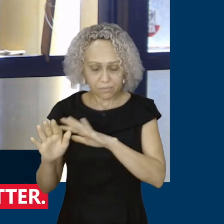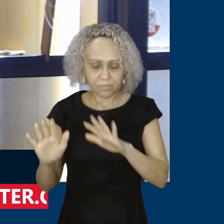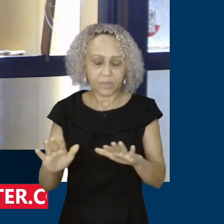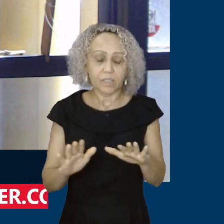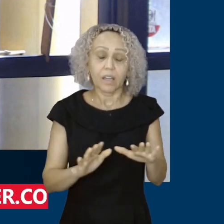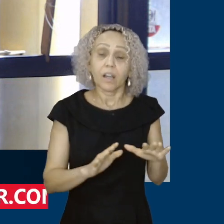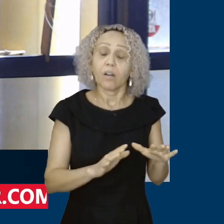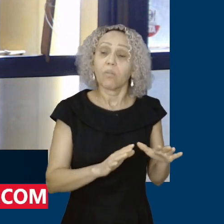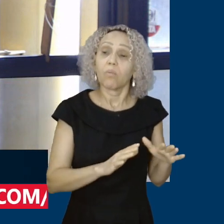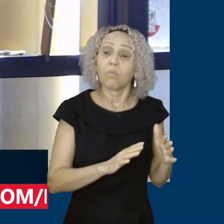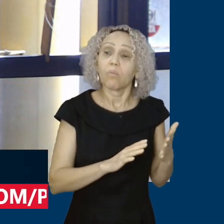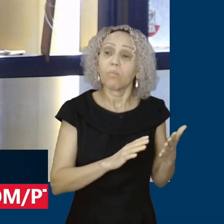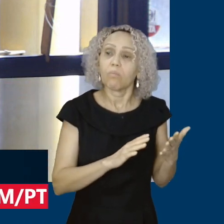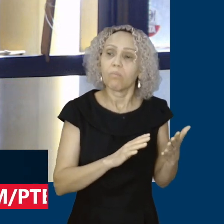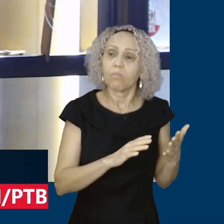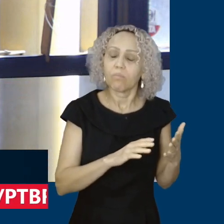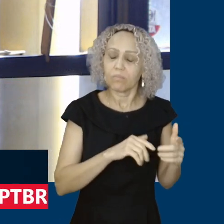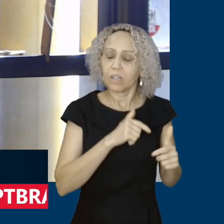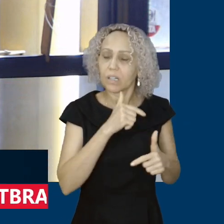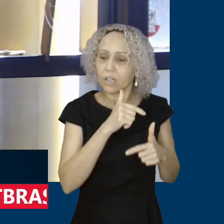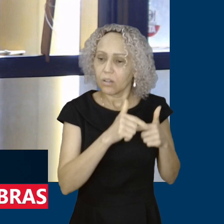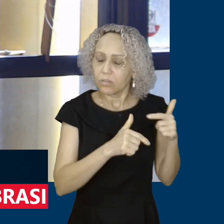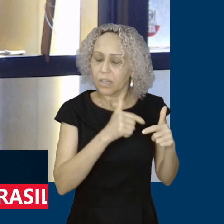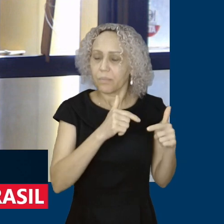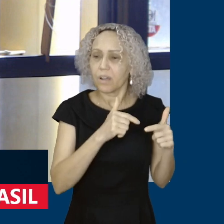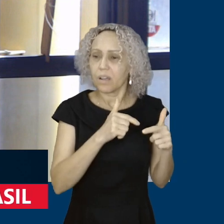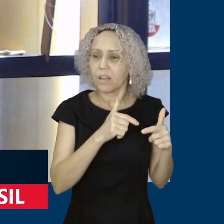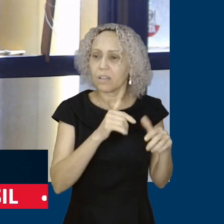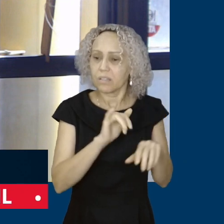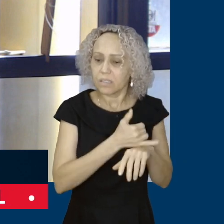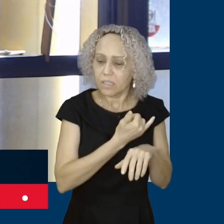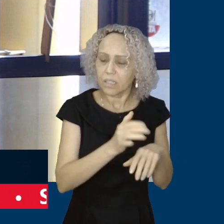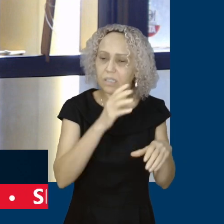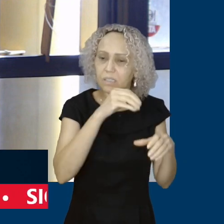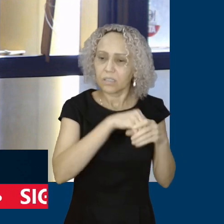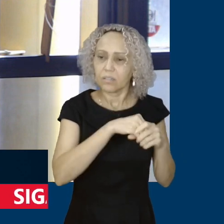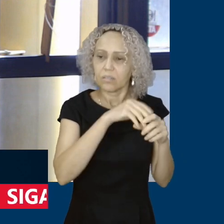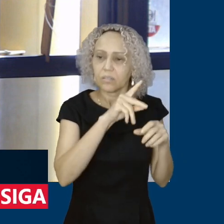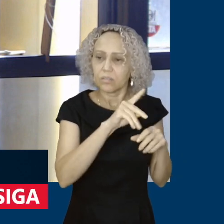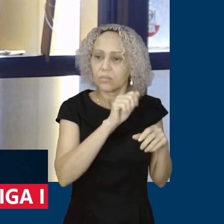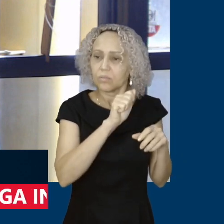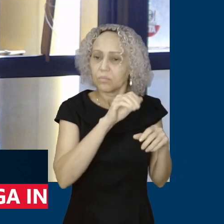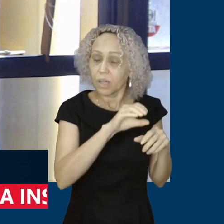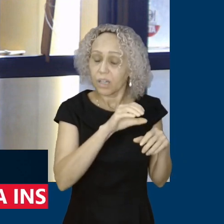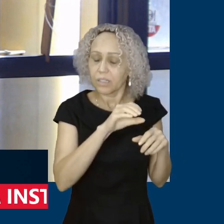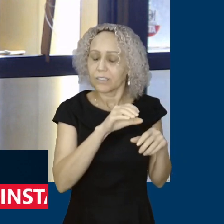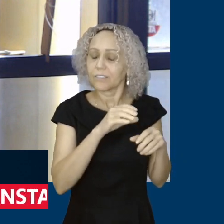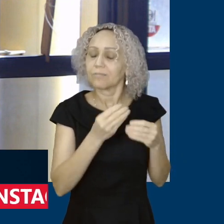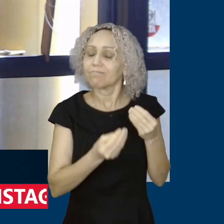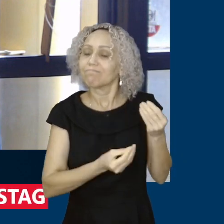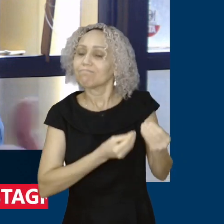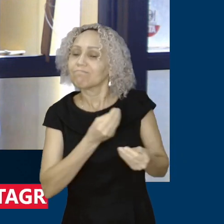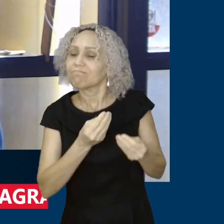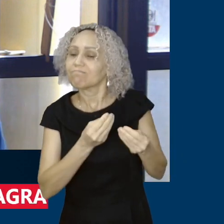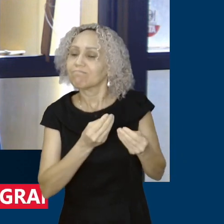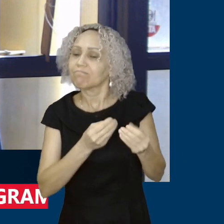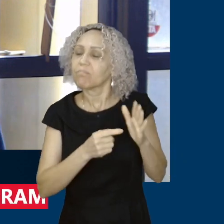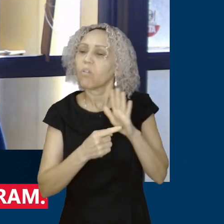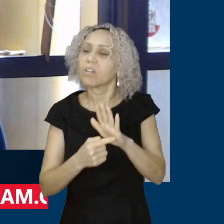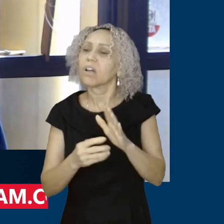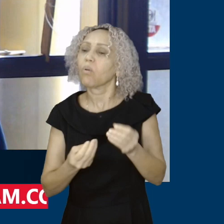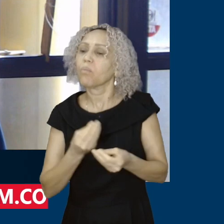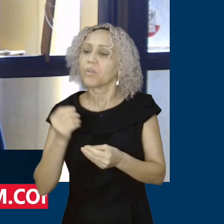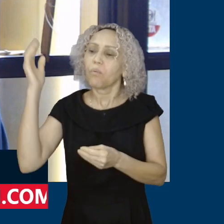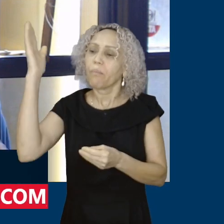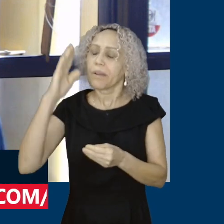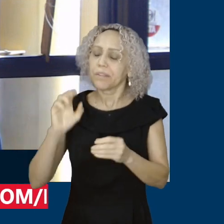lição de casa, como é que o Brasil vai se adaptar para enfrentar os desafios que vêm, os impactos que vêm das mudanças climáticas, mas ele coloca